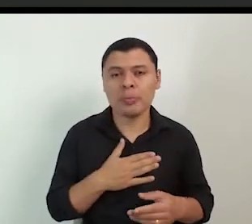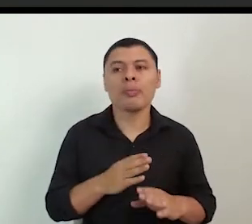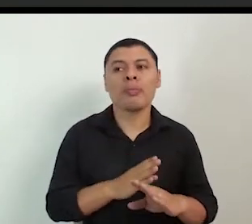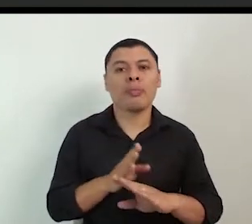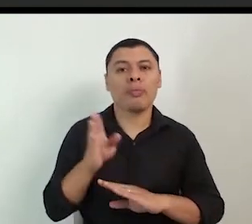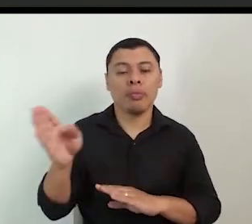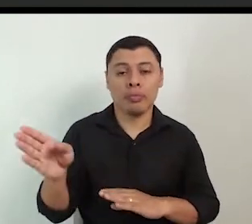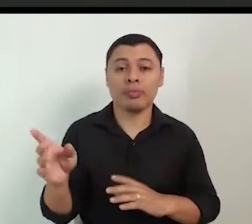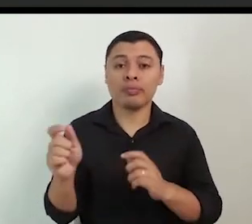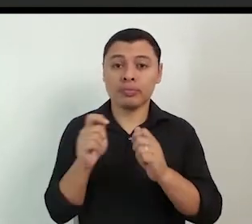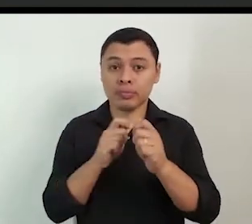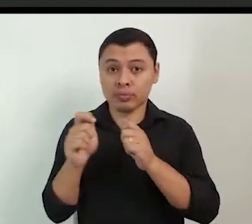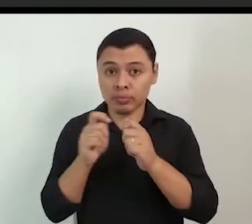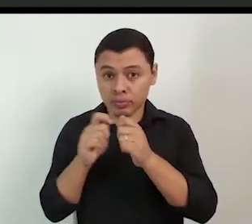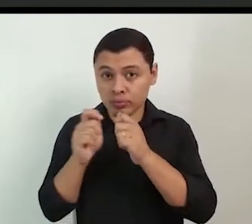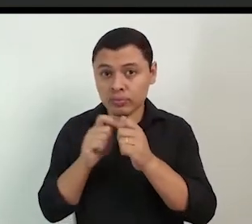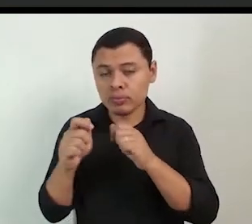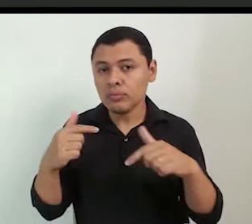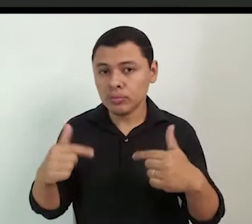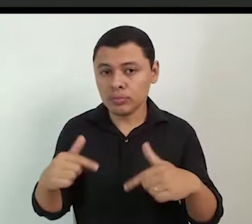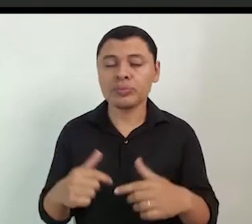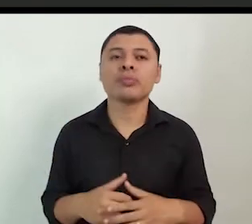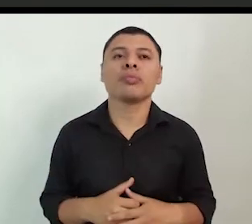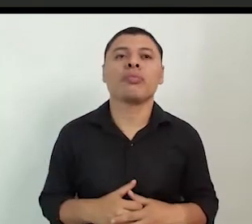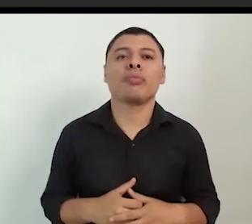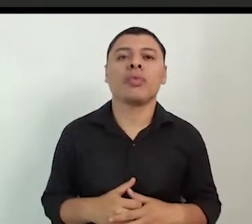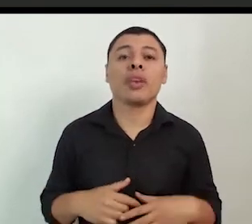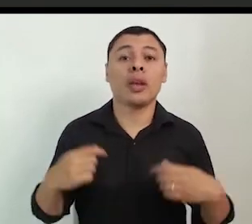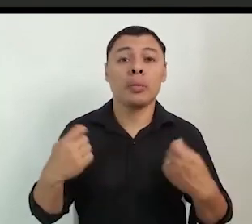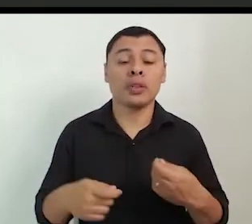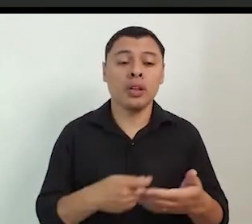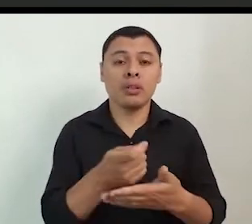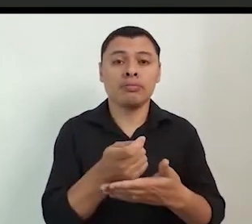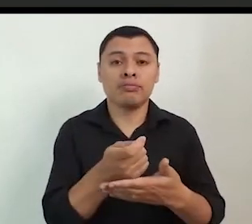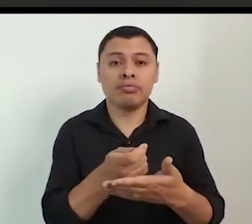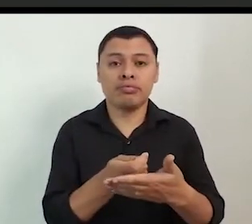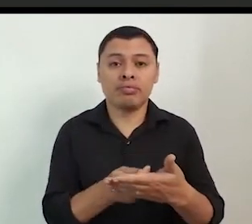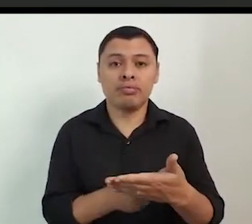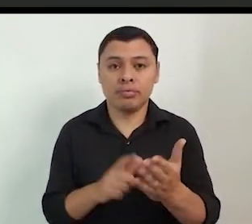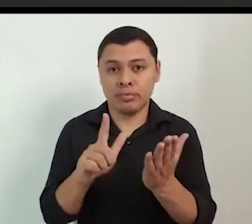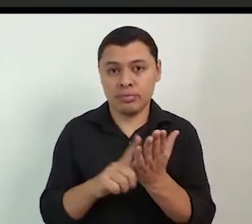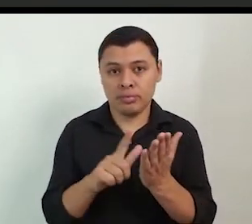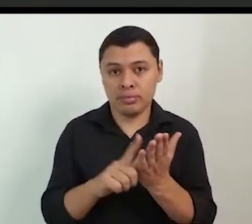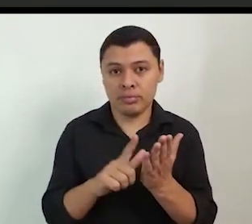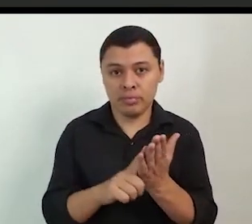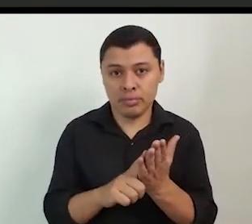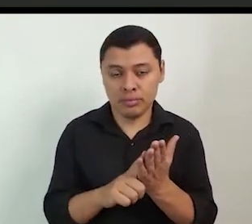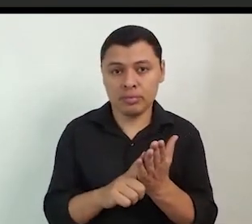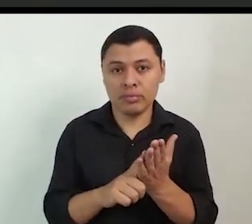fazer um processo seletivo em que você tinha que preencher um papel, um formulário que era em